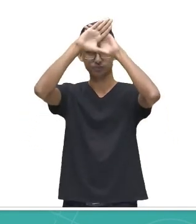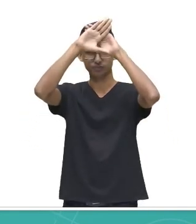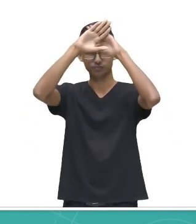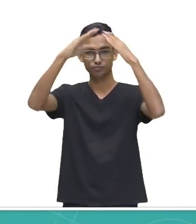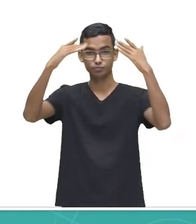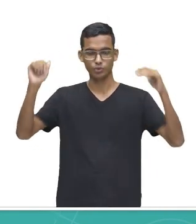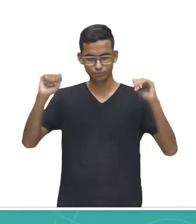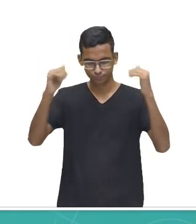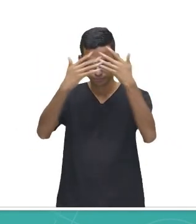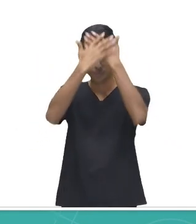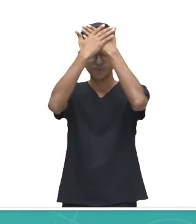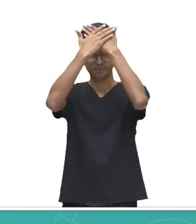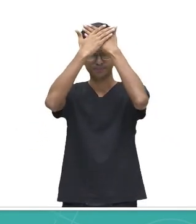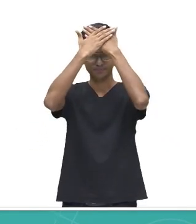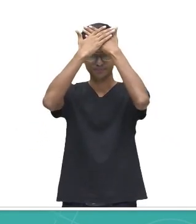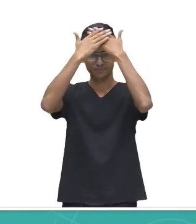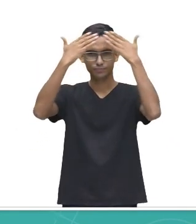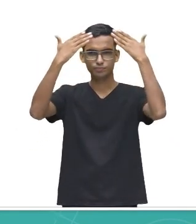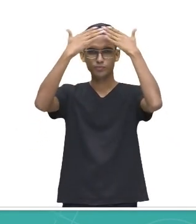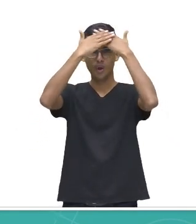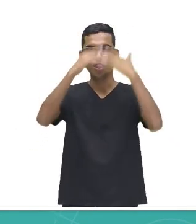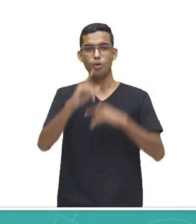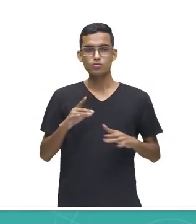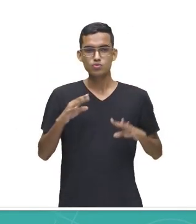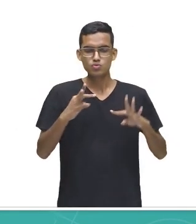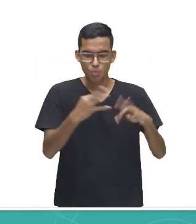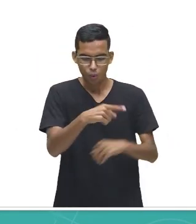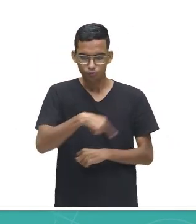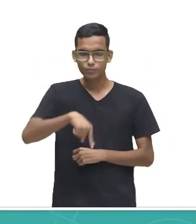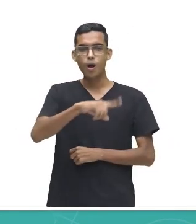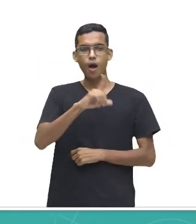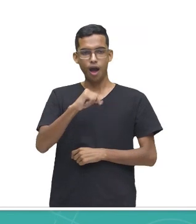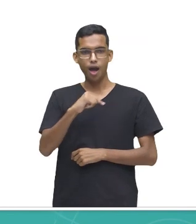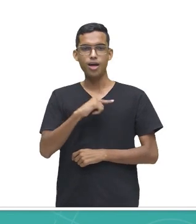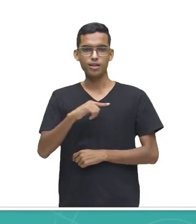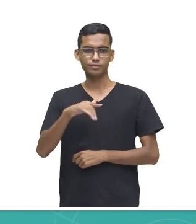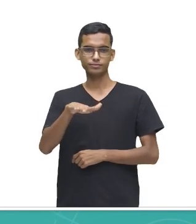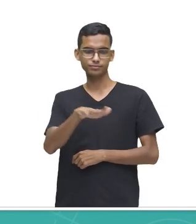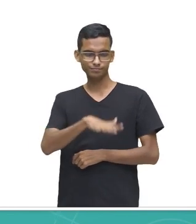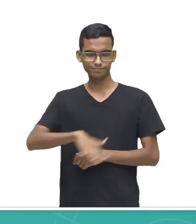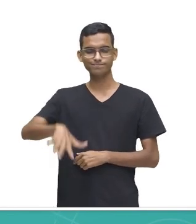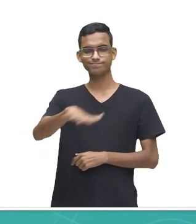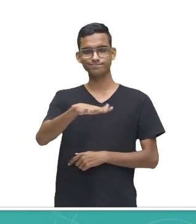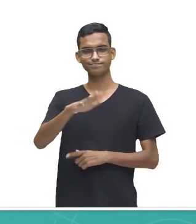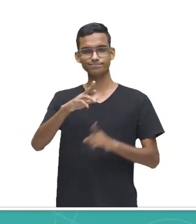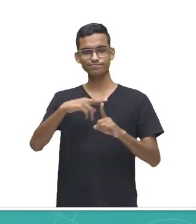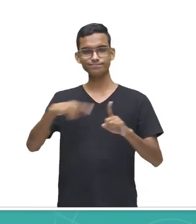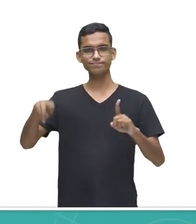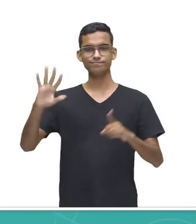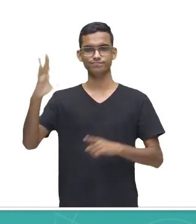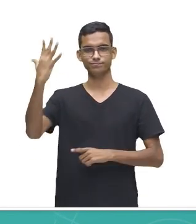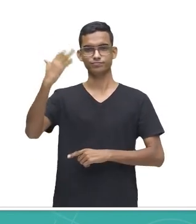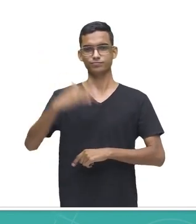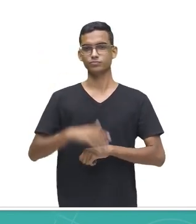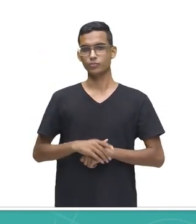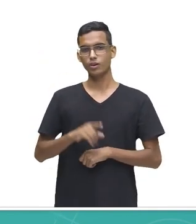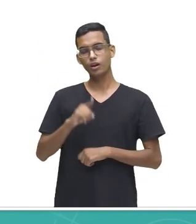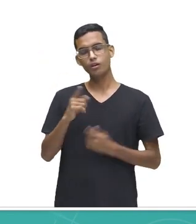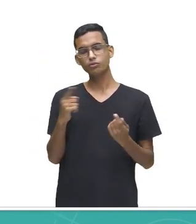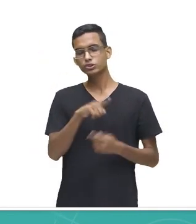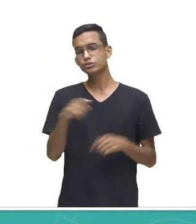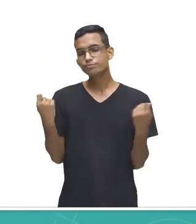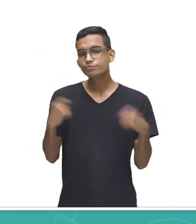isso são aspectos do fenômeno religioso, certo? Vocês poderiam ter dado uma destas